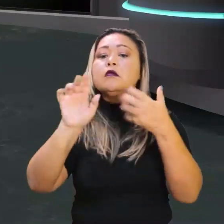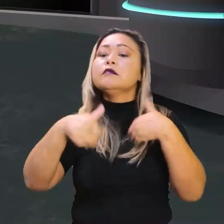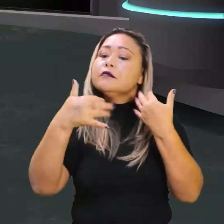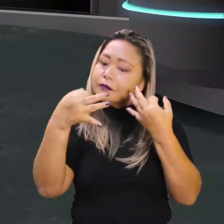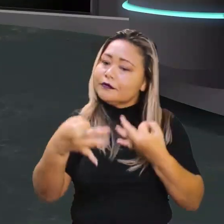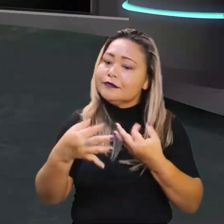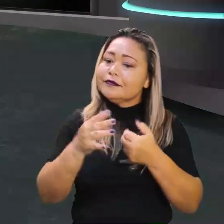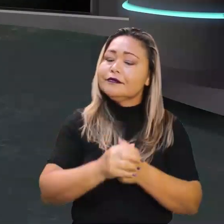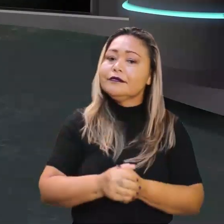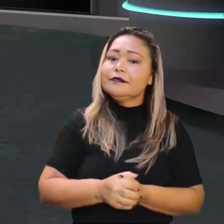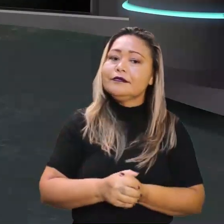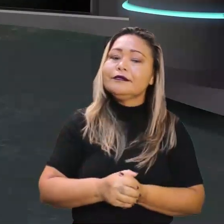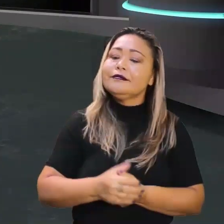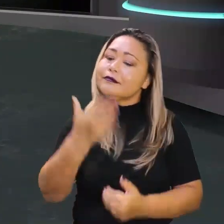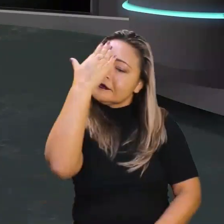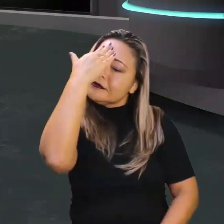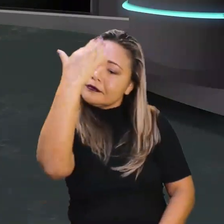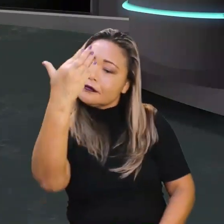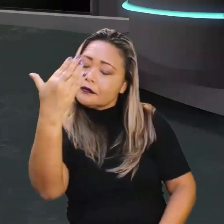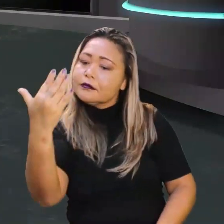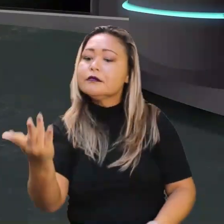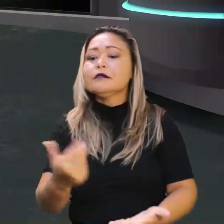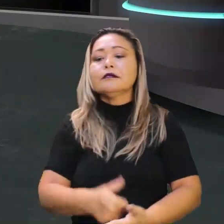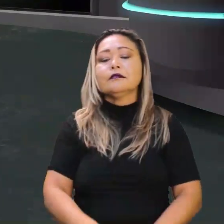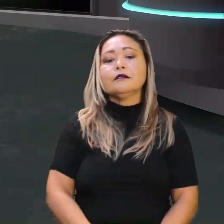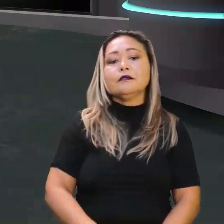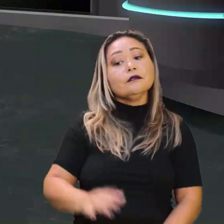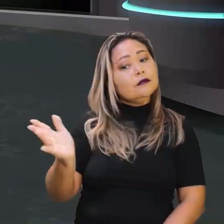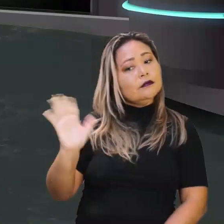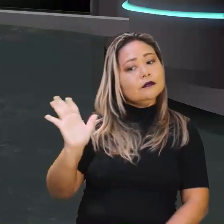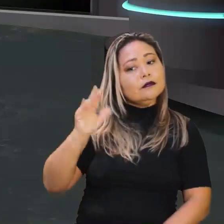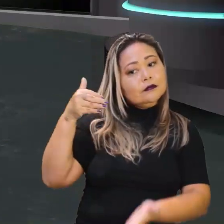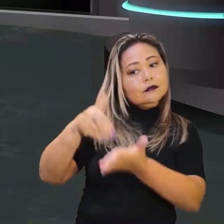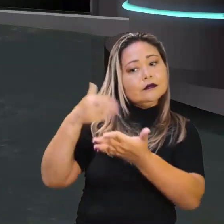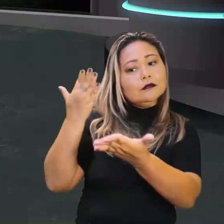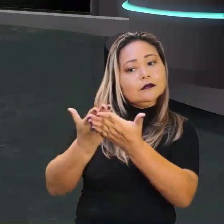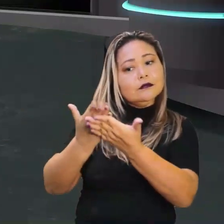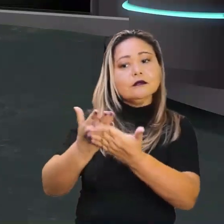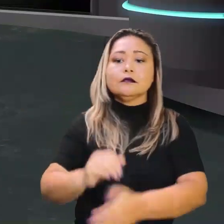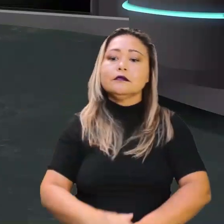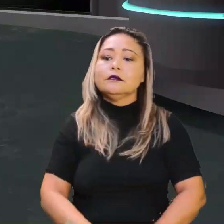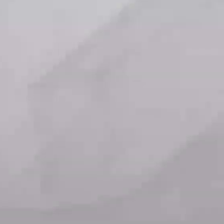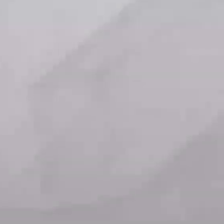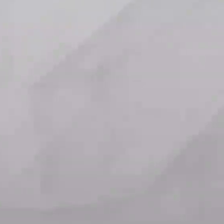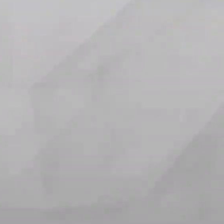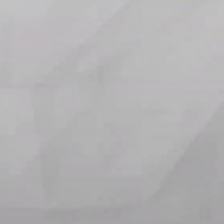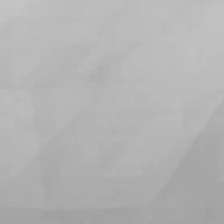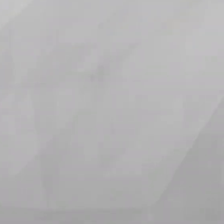Exatamente. Então, obrigado pela atenção de vocês. Tchau, até a próxima aula. Até a próxima aula.